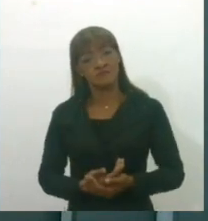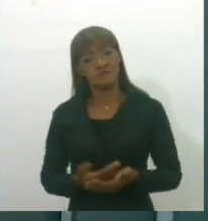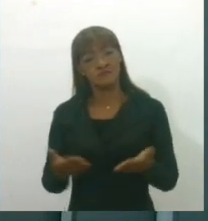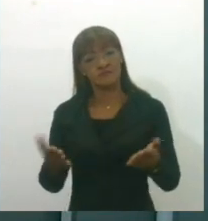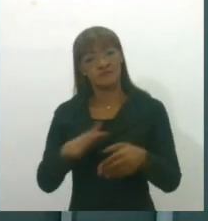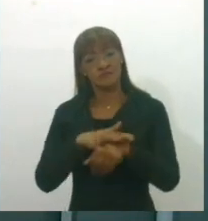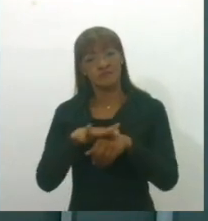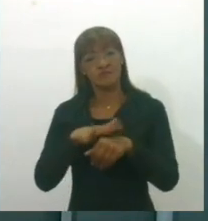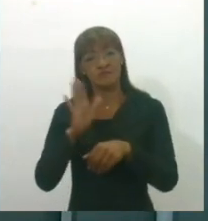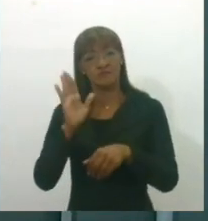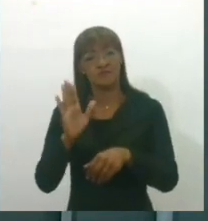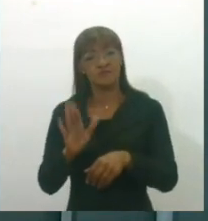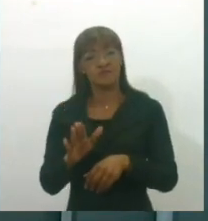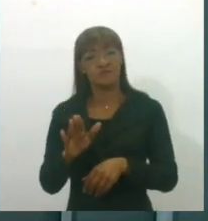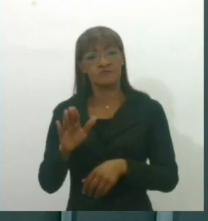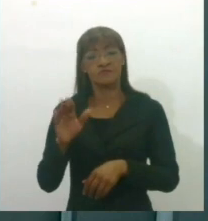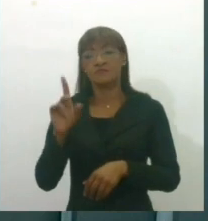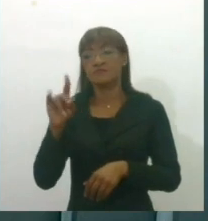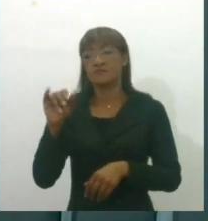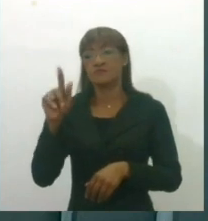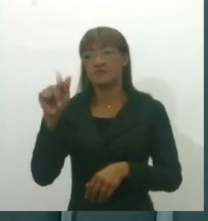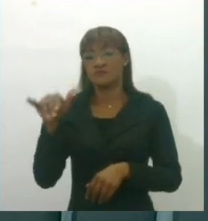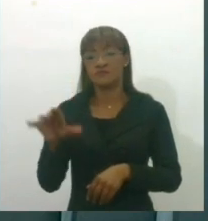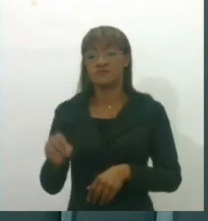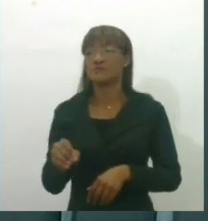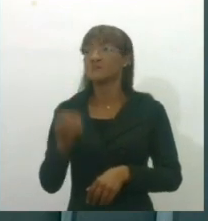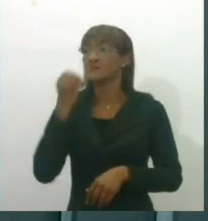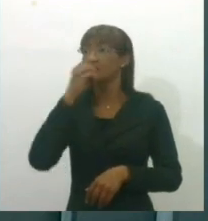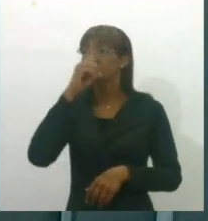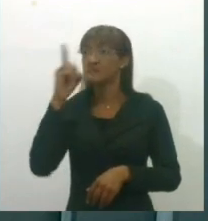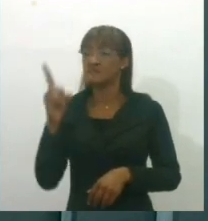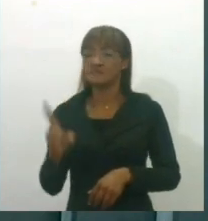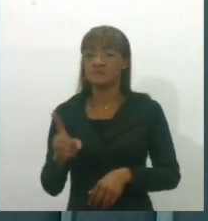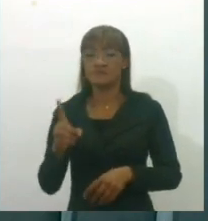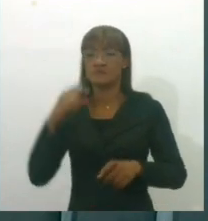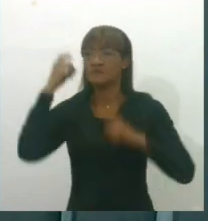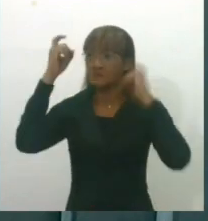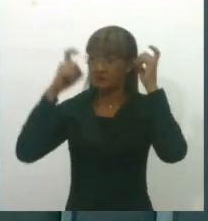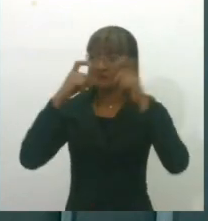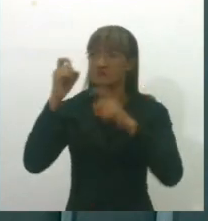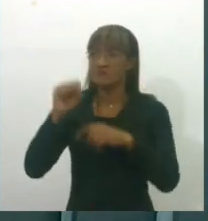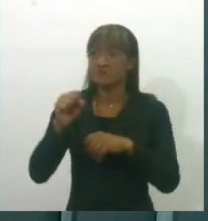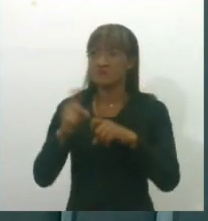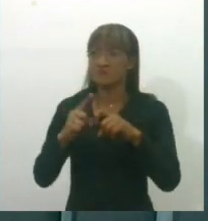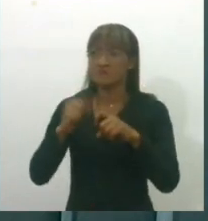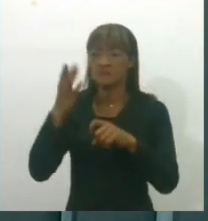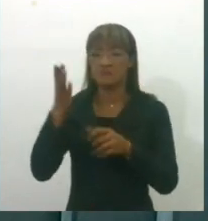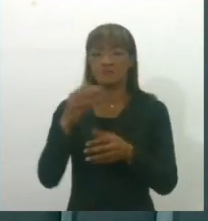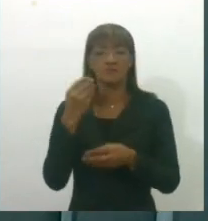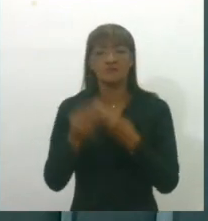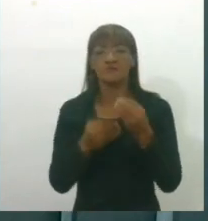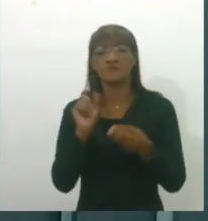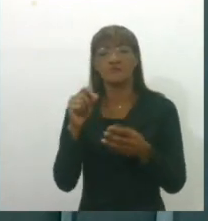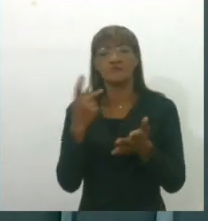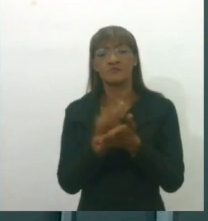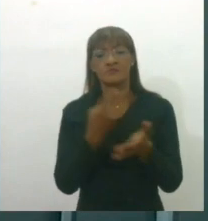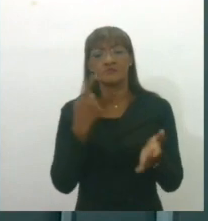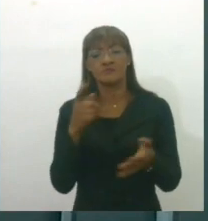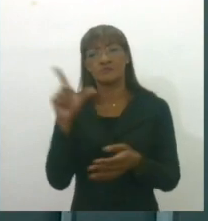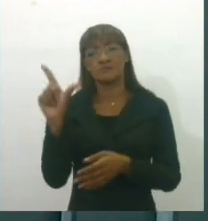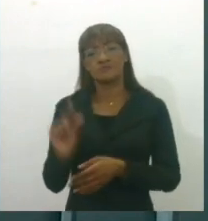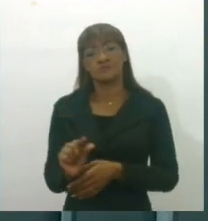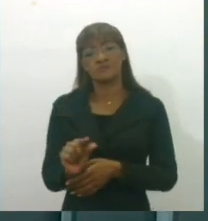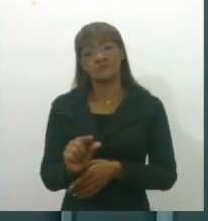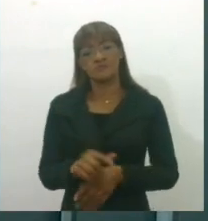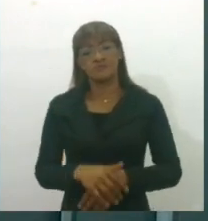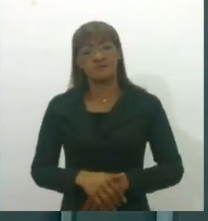Cruz. Bom dia, esse número realmente preocupa, né, doutor? O que estaria causando essa baixa doação de sangue? Bom dia,